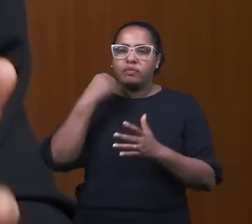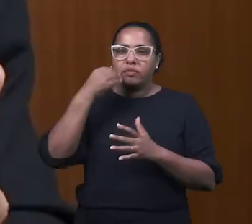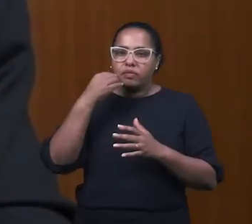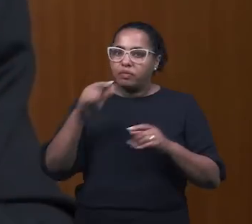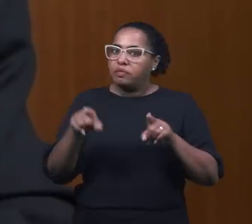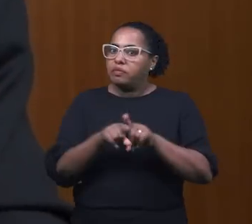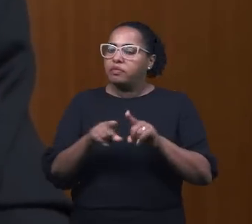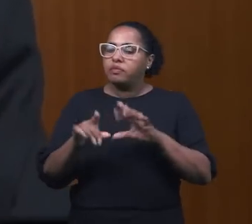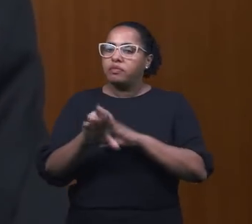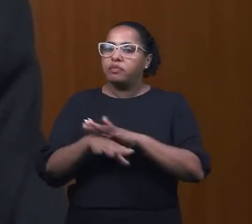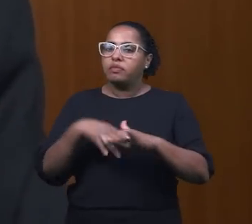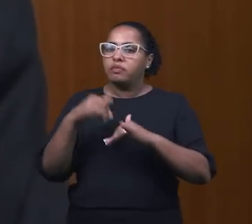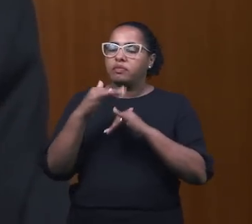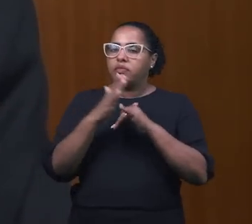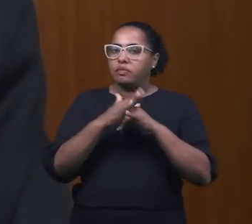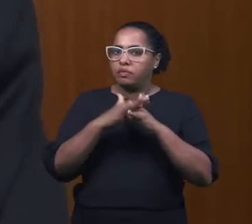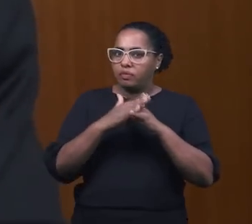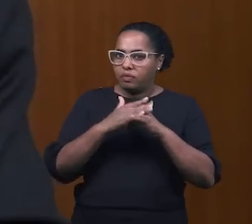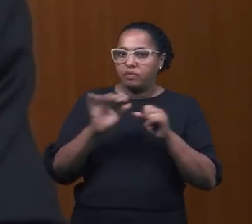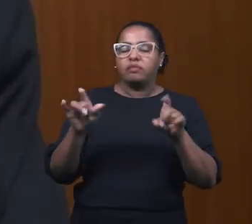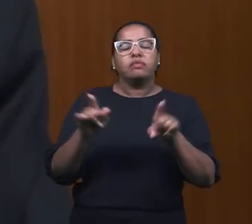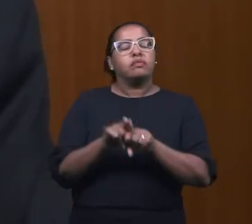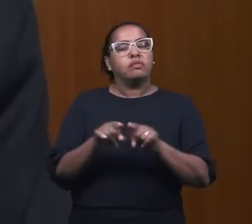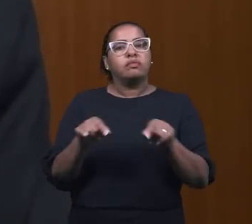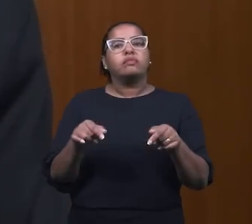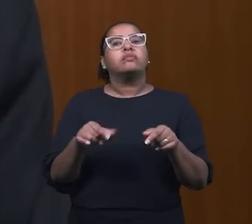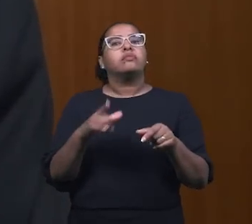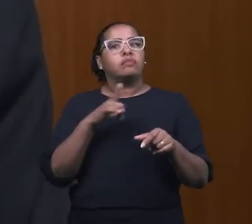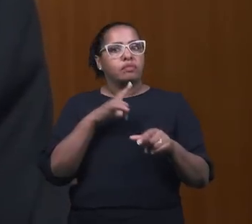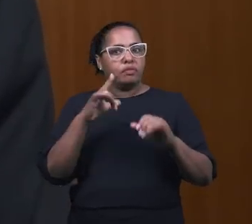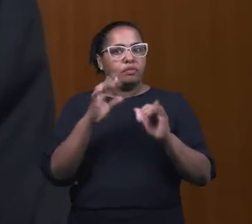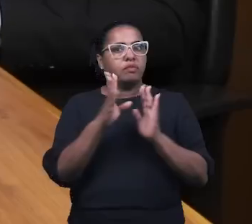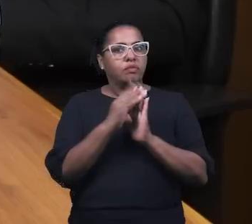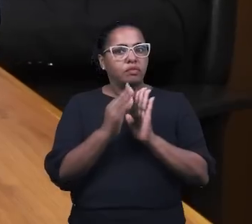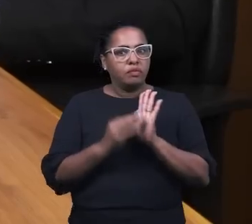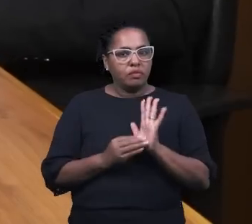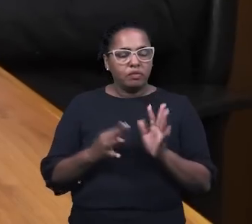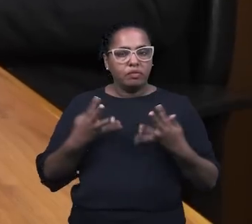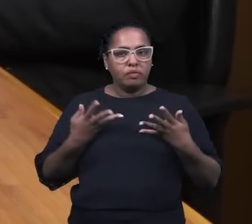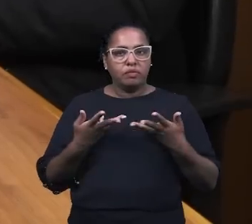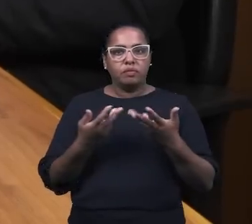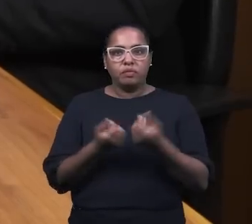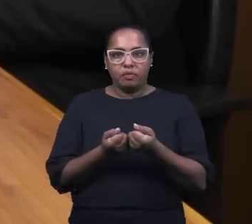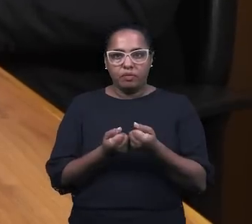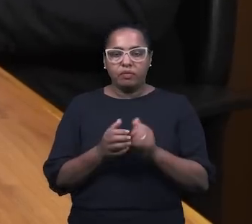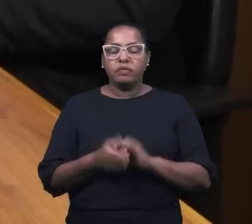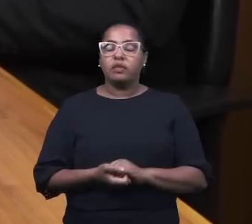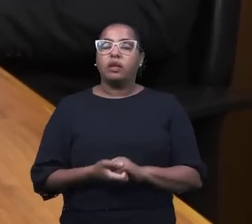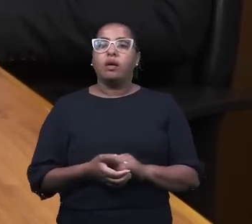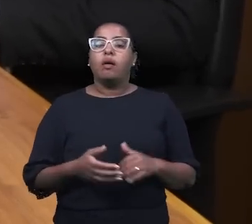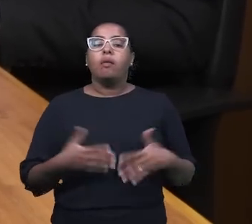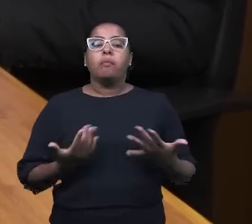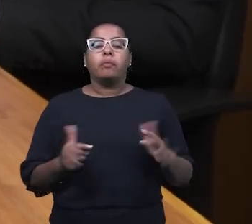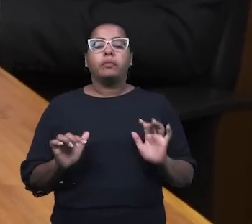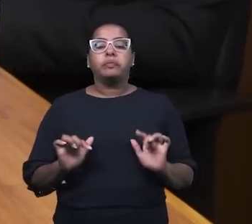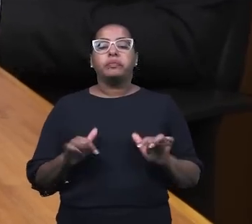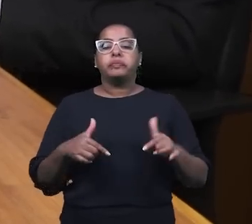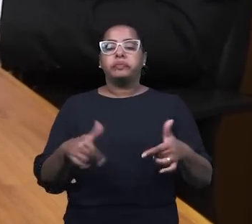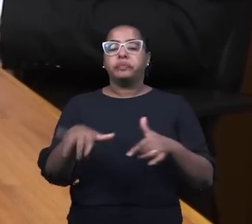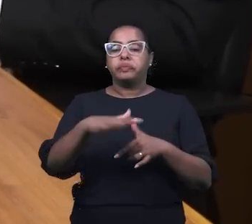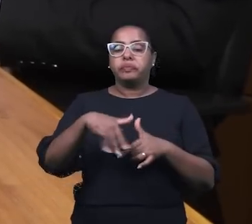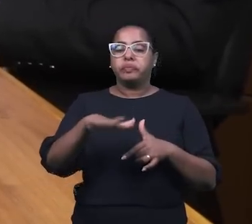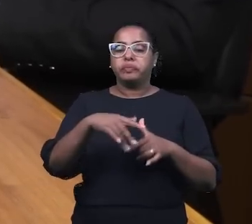além do YouTube, do canal do YouTube da Igreja Cristã Maranata, que também tem um conteúdo maravilhoso. Mas uma das ações do Departamento de